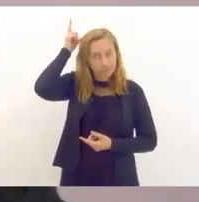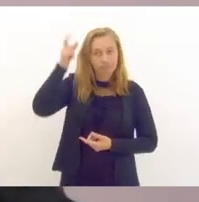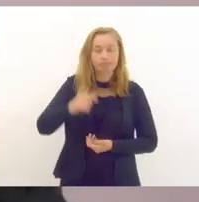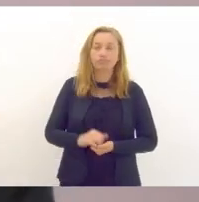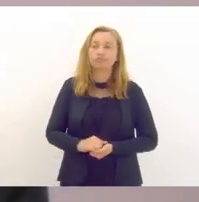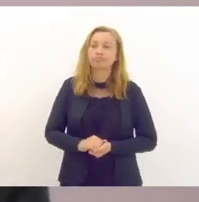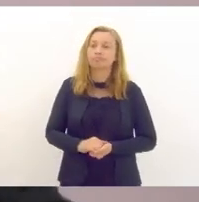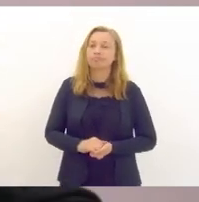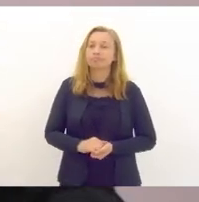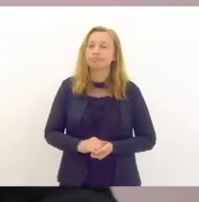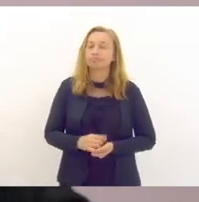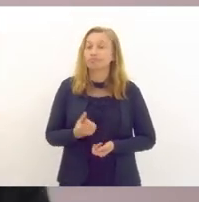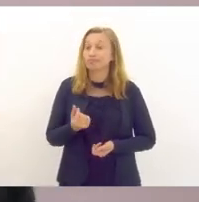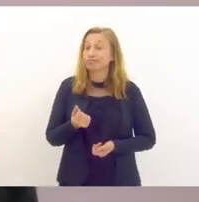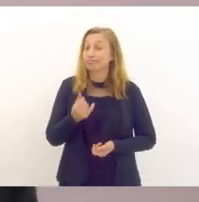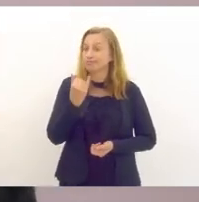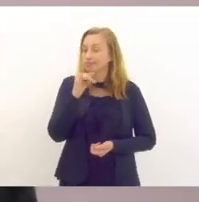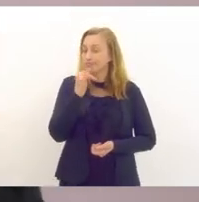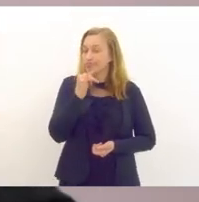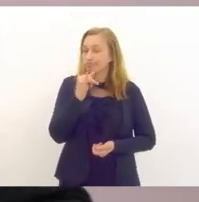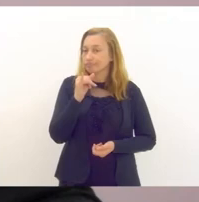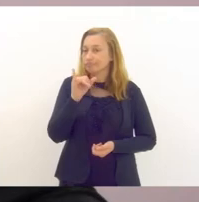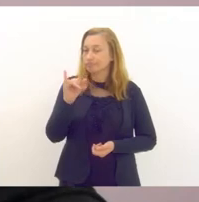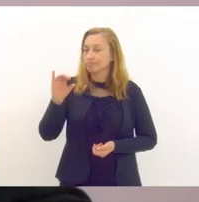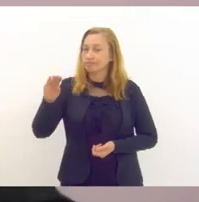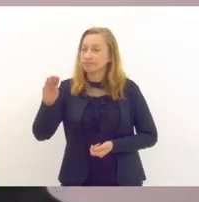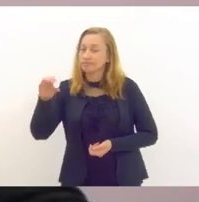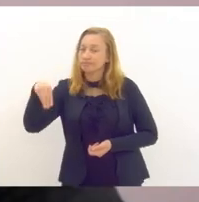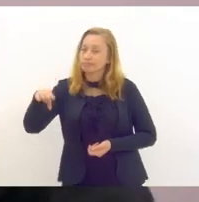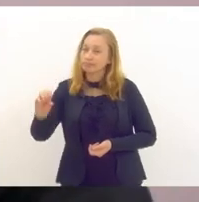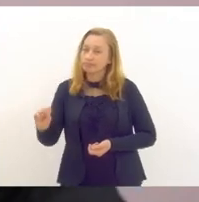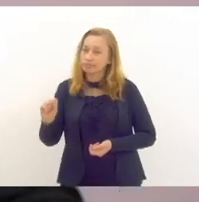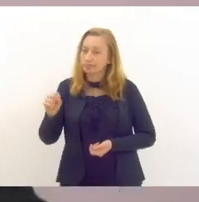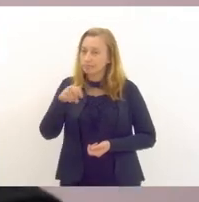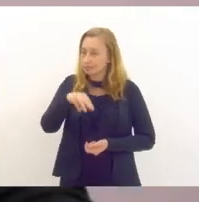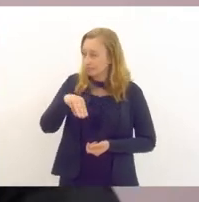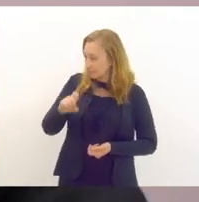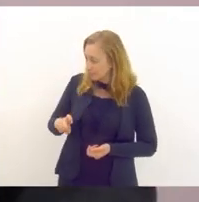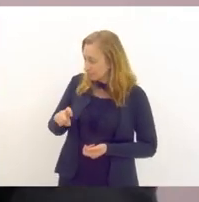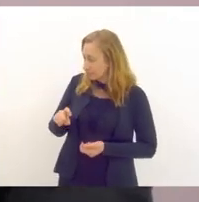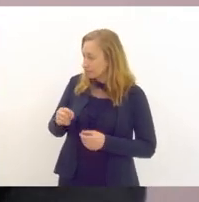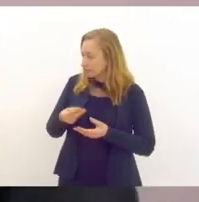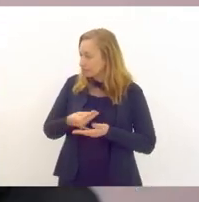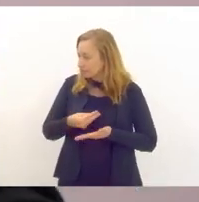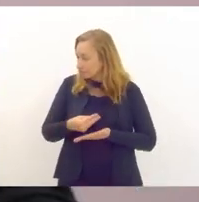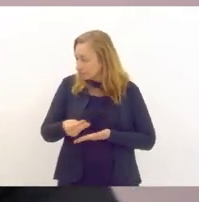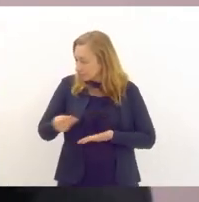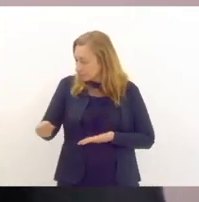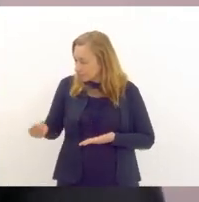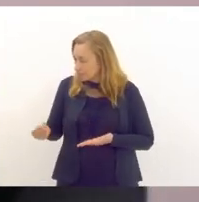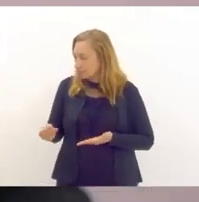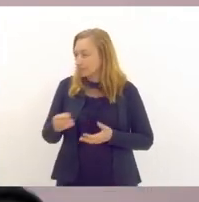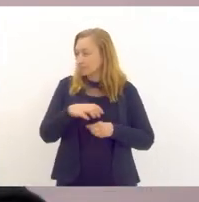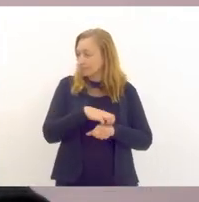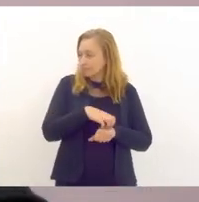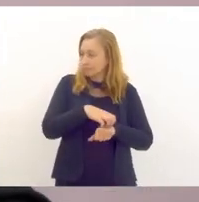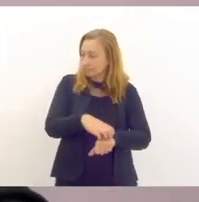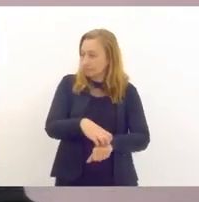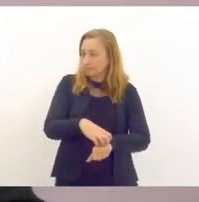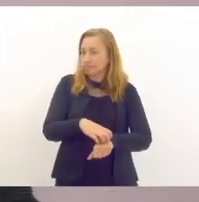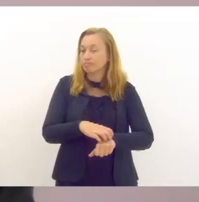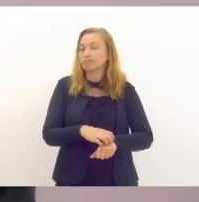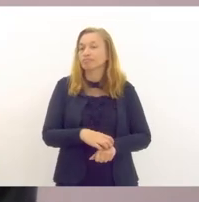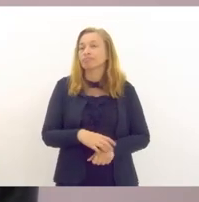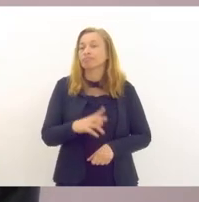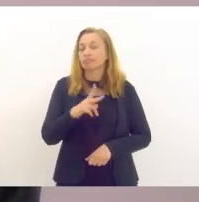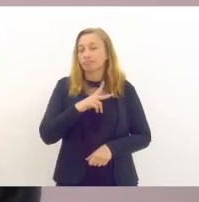a conta da energia ela o ICMS Max era sobre a distribuição o transporte e